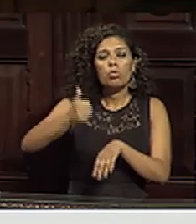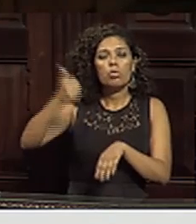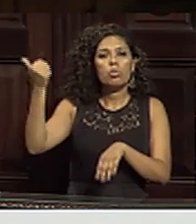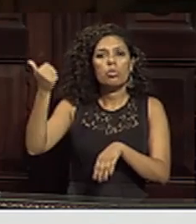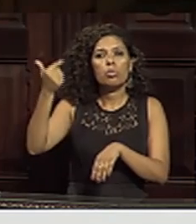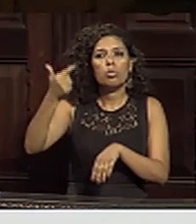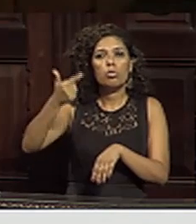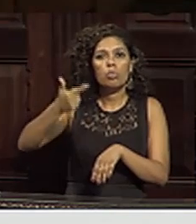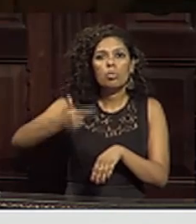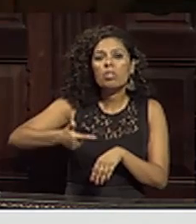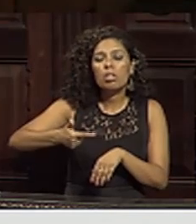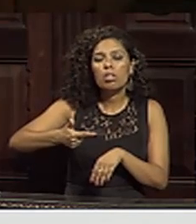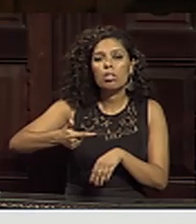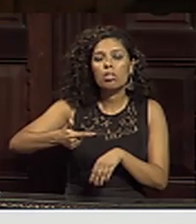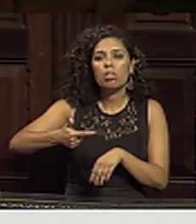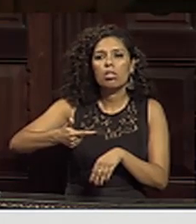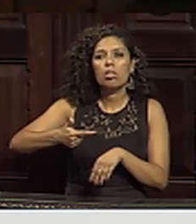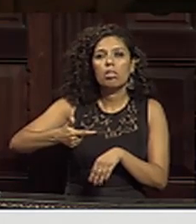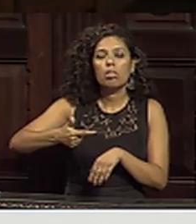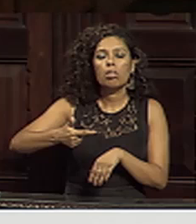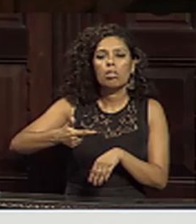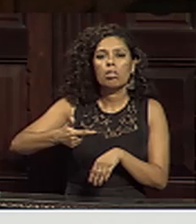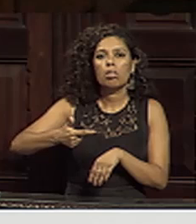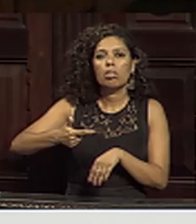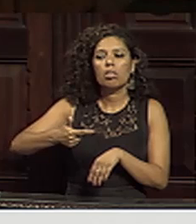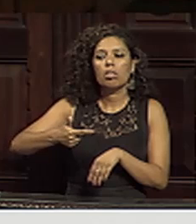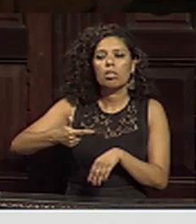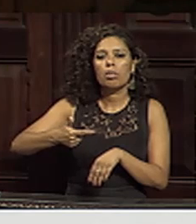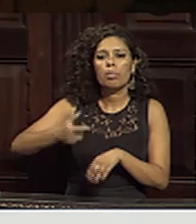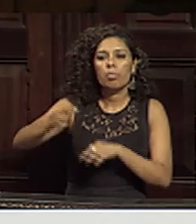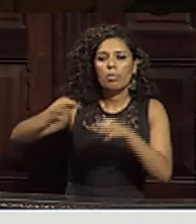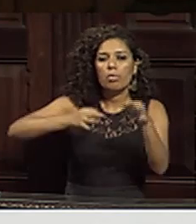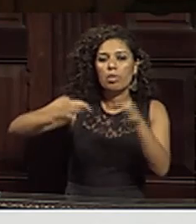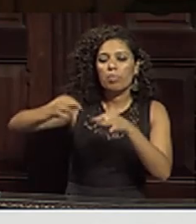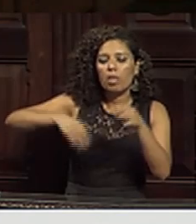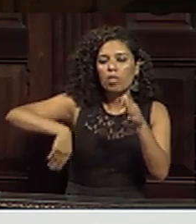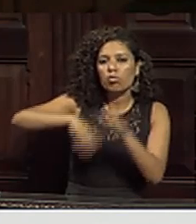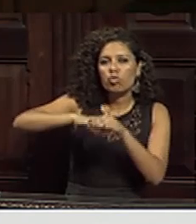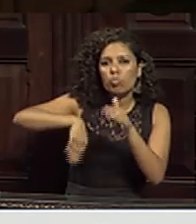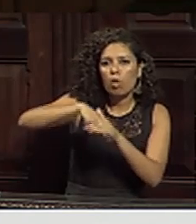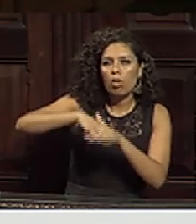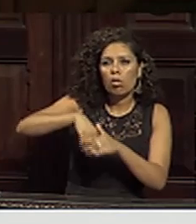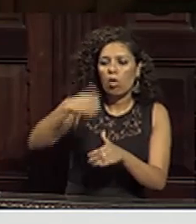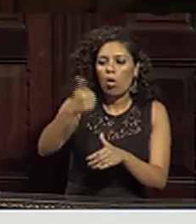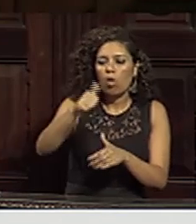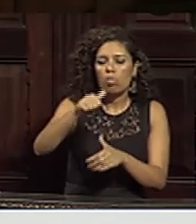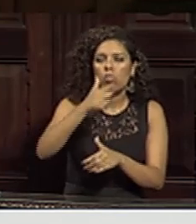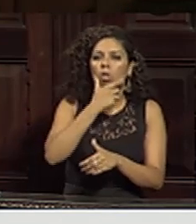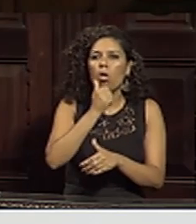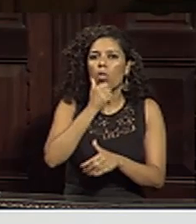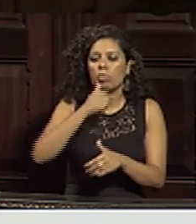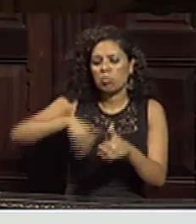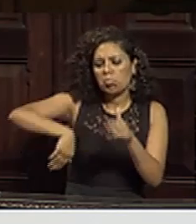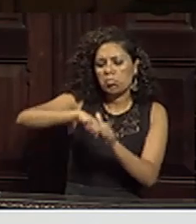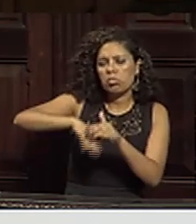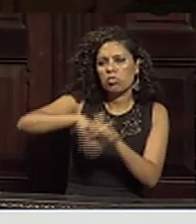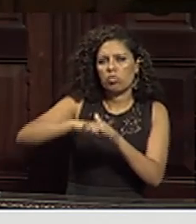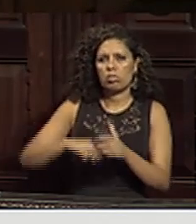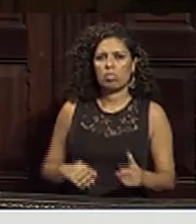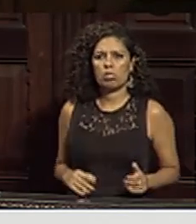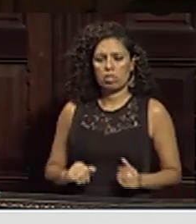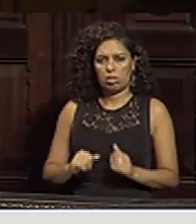escalar os 11 jogadores da seleção brasileira. E por que isso está